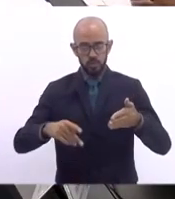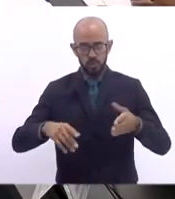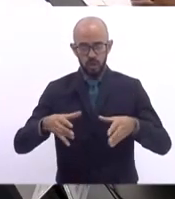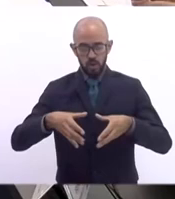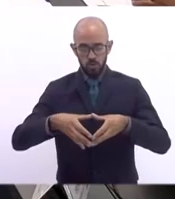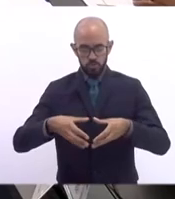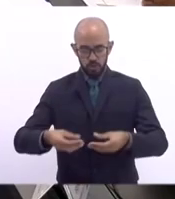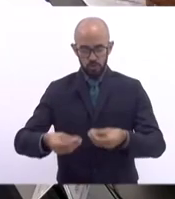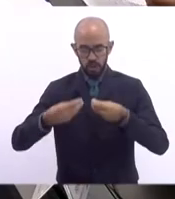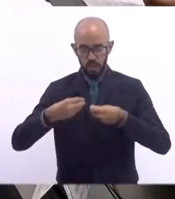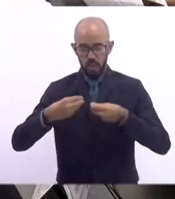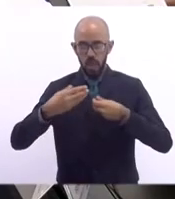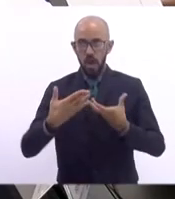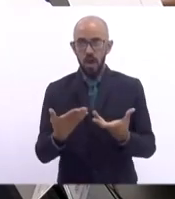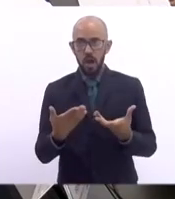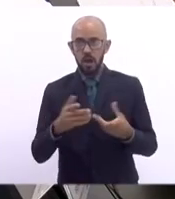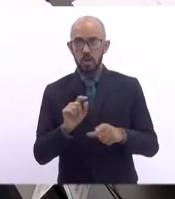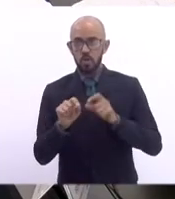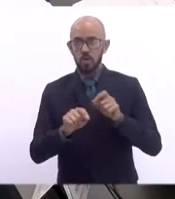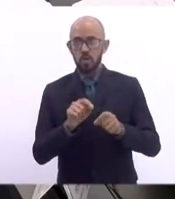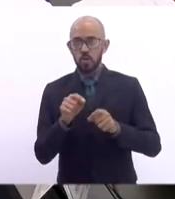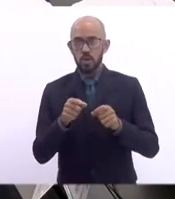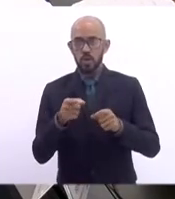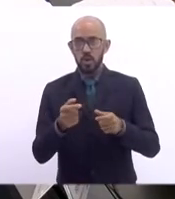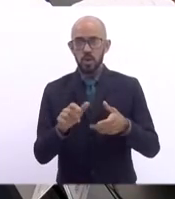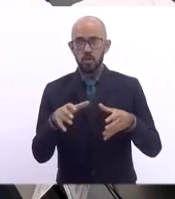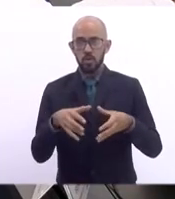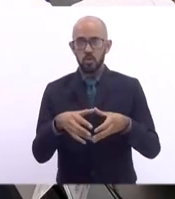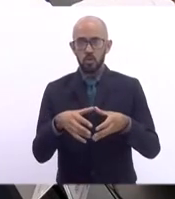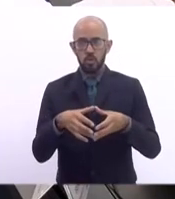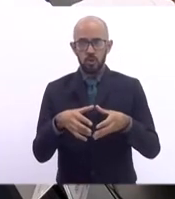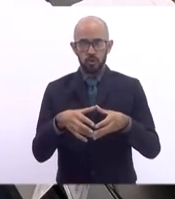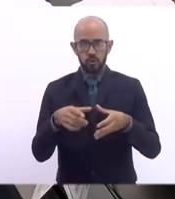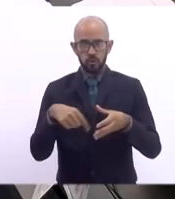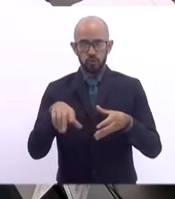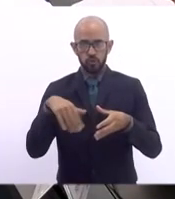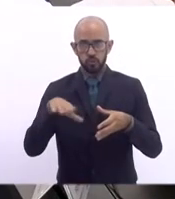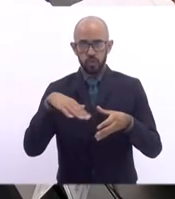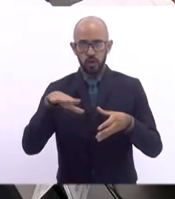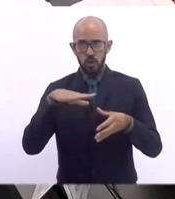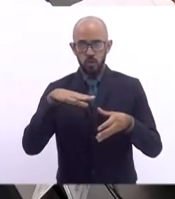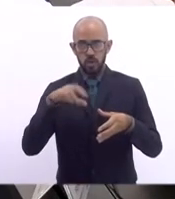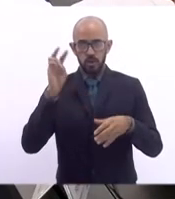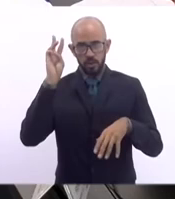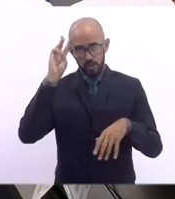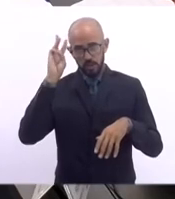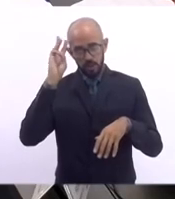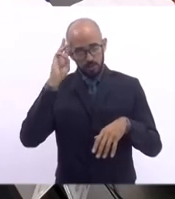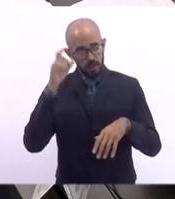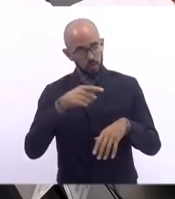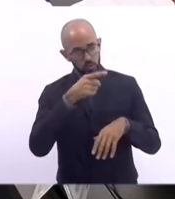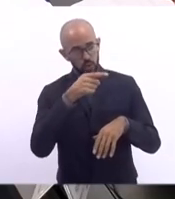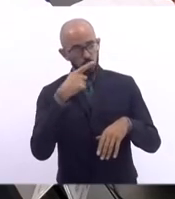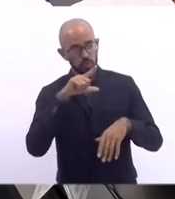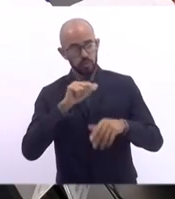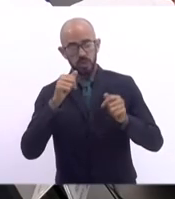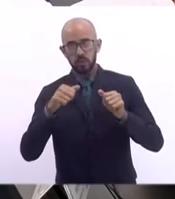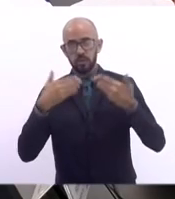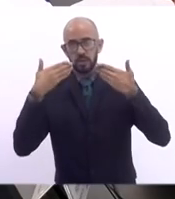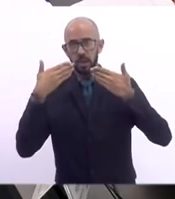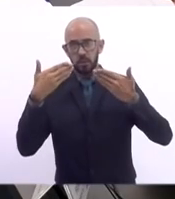para mim submeter ao coletivo na terça para o seu poder fazer essa apresentação